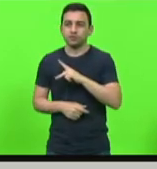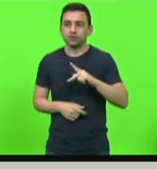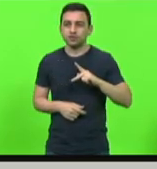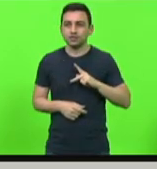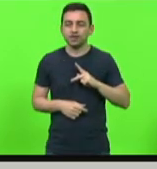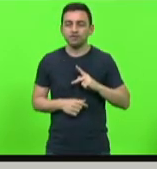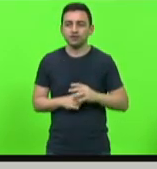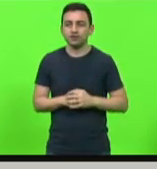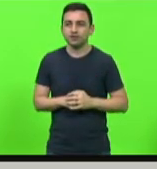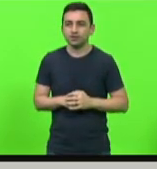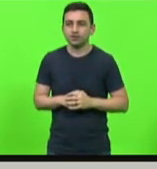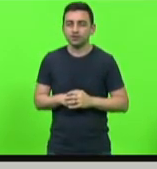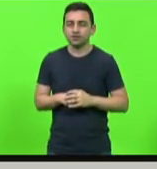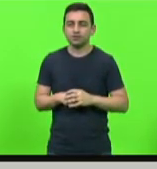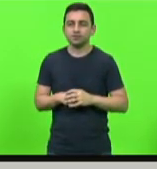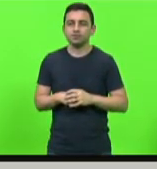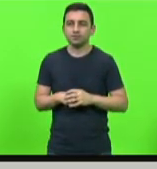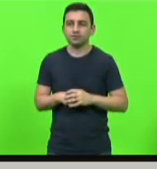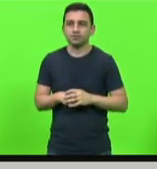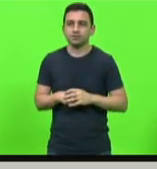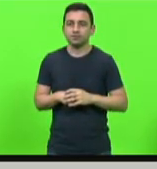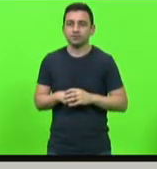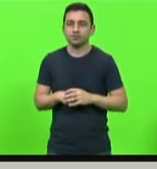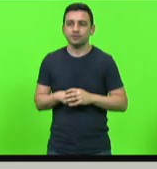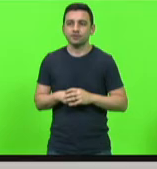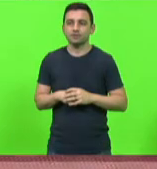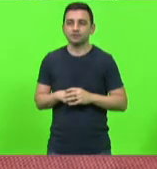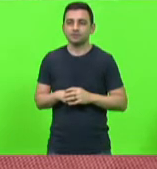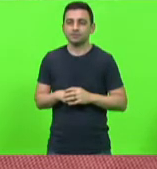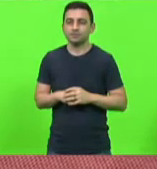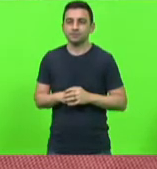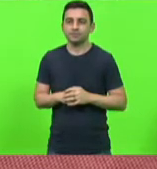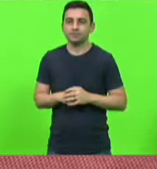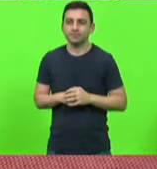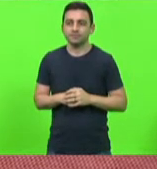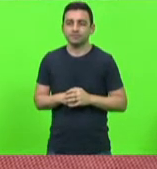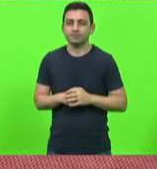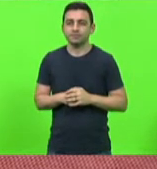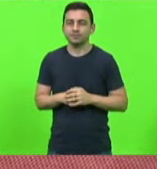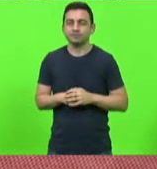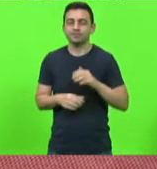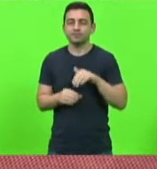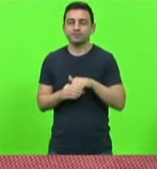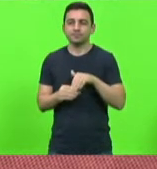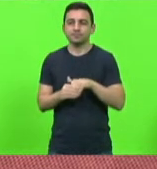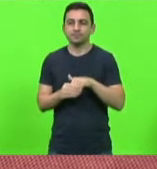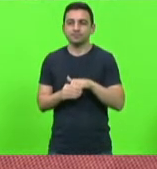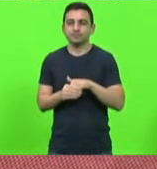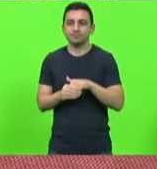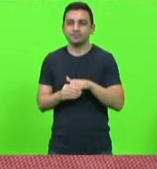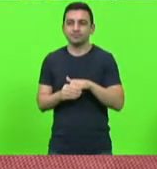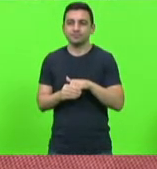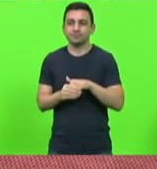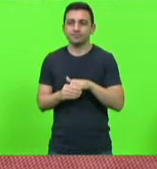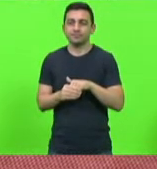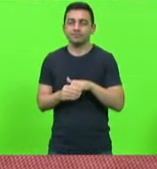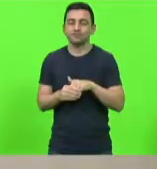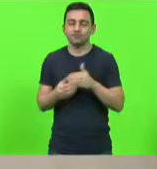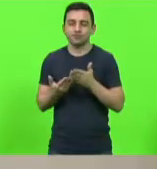lazer estabelecido no Estado de Santa Catarina. Em votação. Deputados que aprovam, permaneçam como se